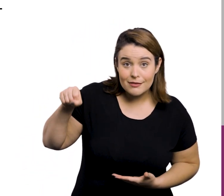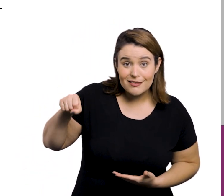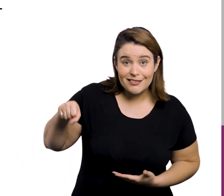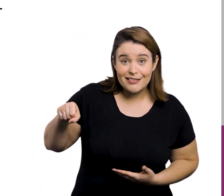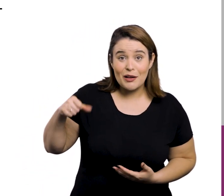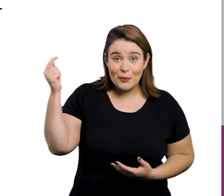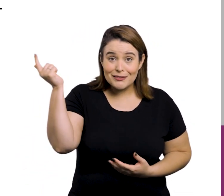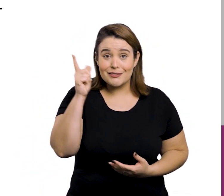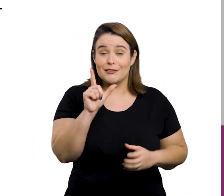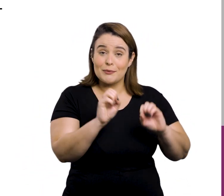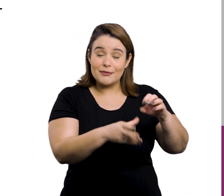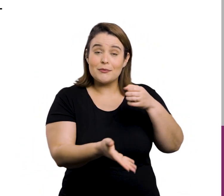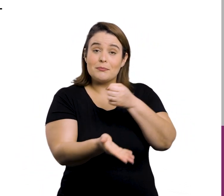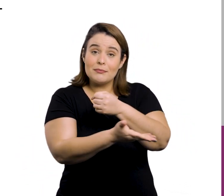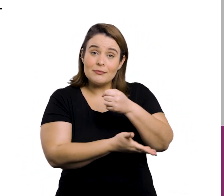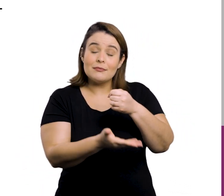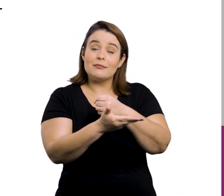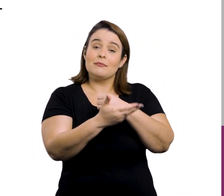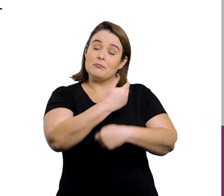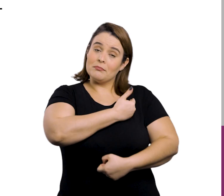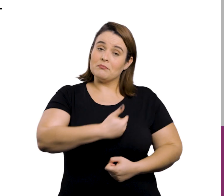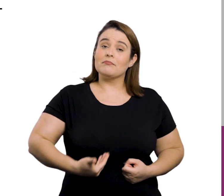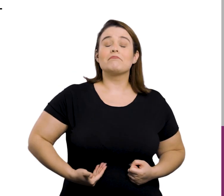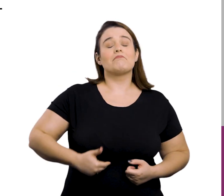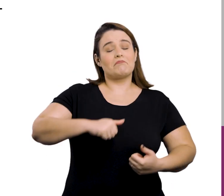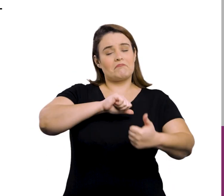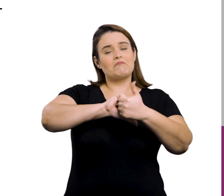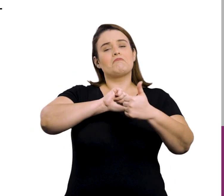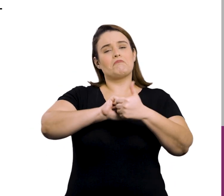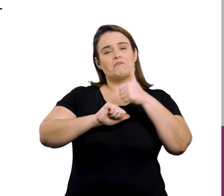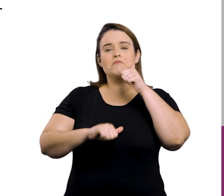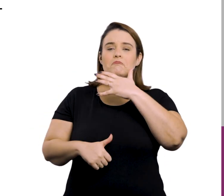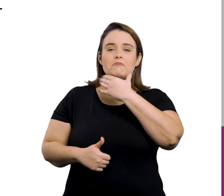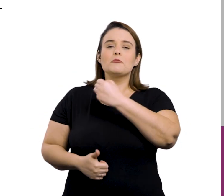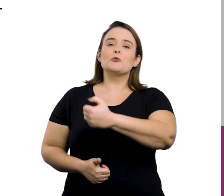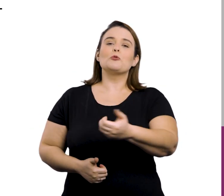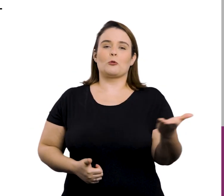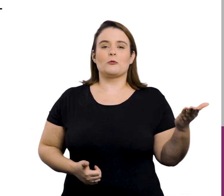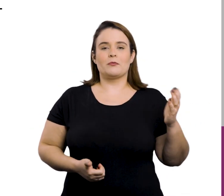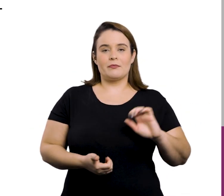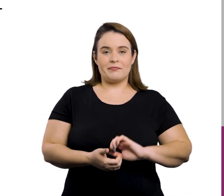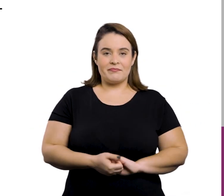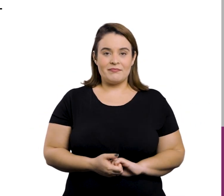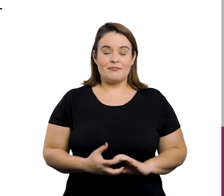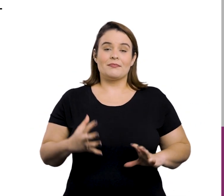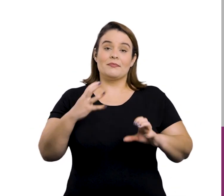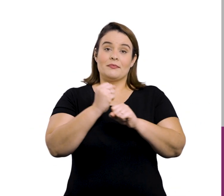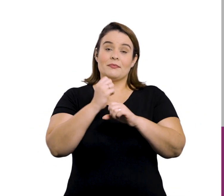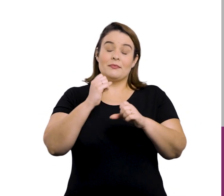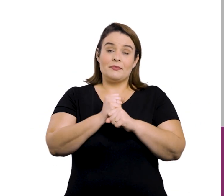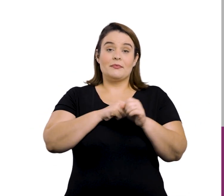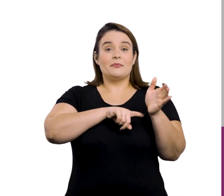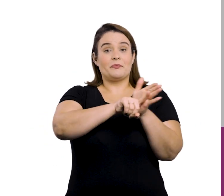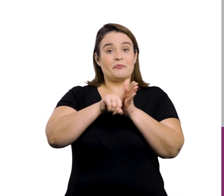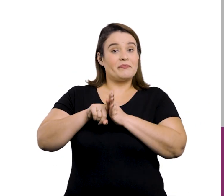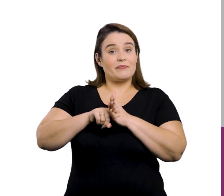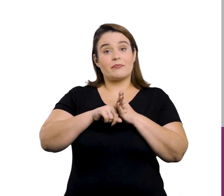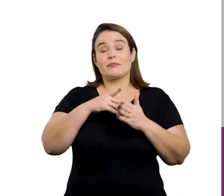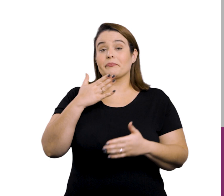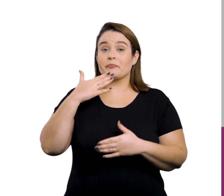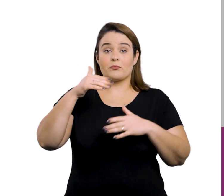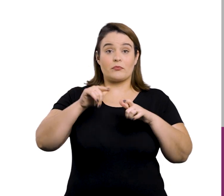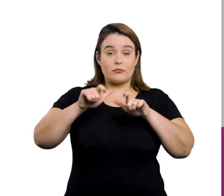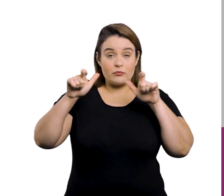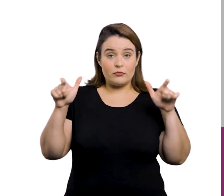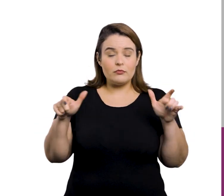condição necessária para uma educação básica pública de qualidade para todas e todos. Cálculos dos maiores